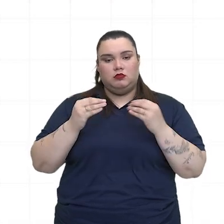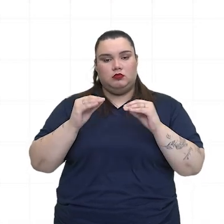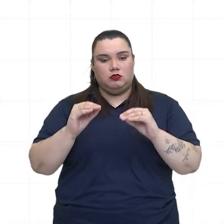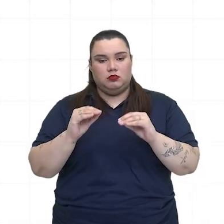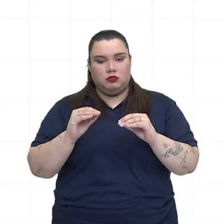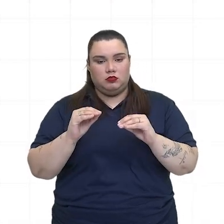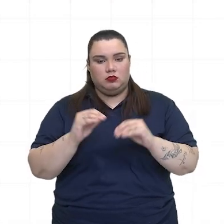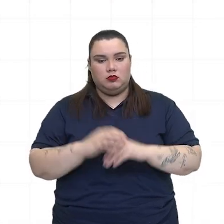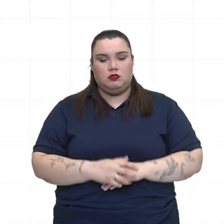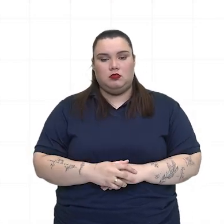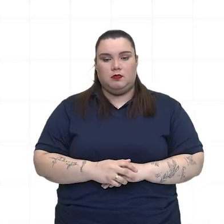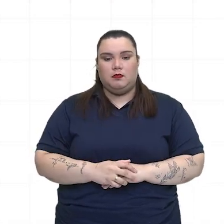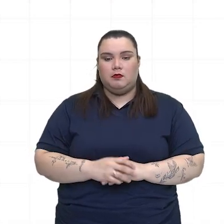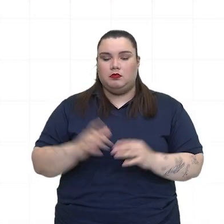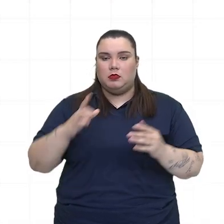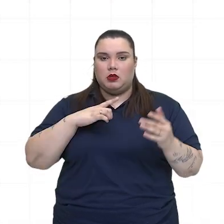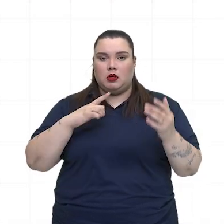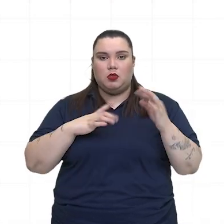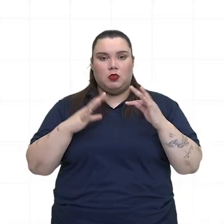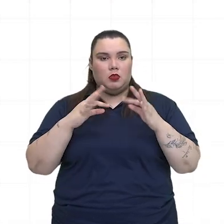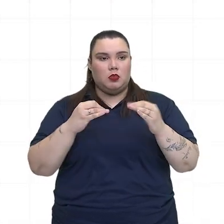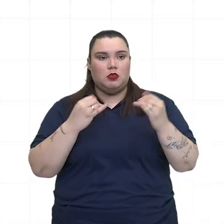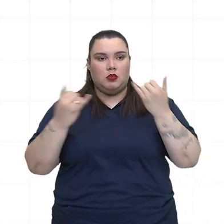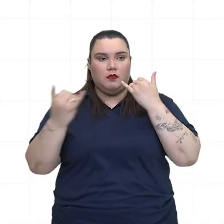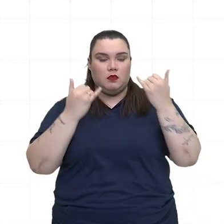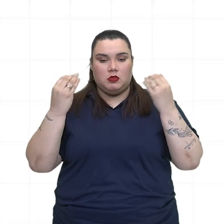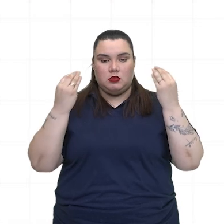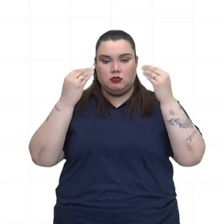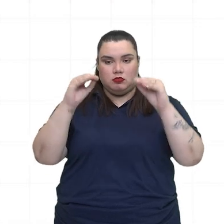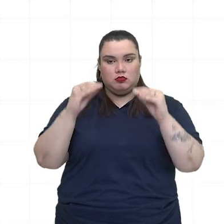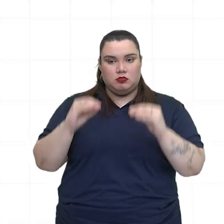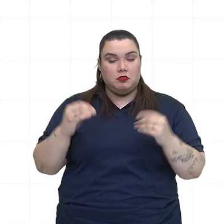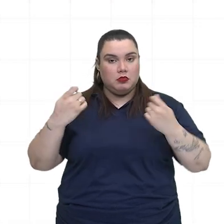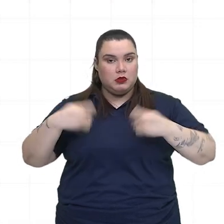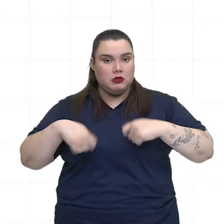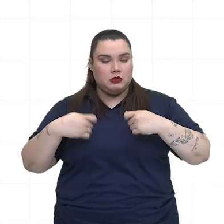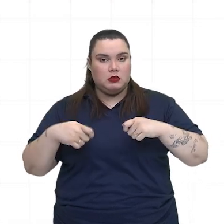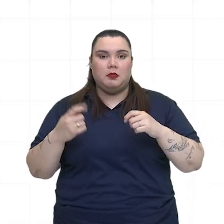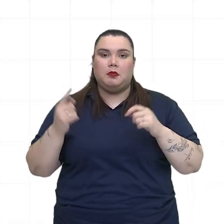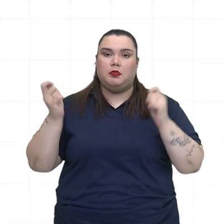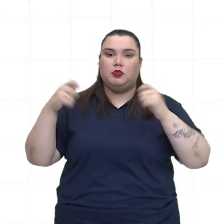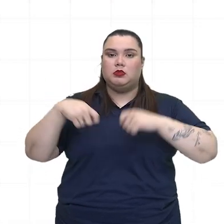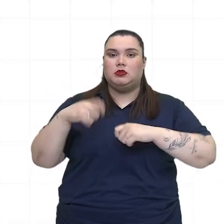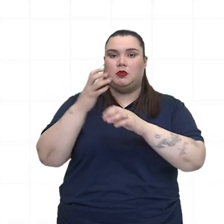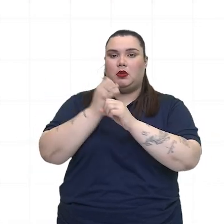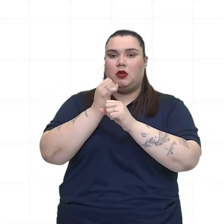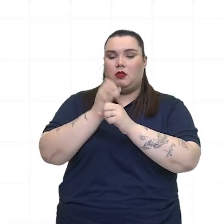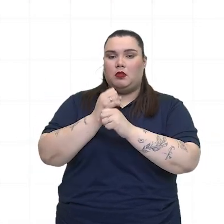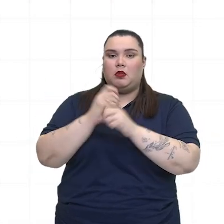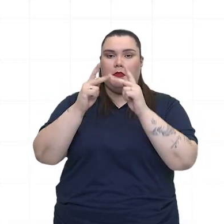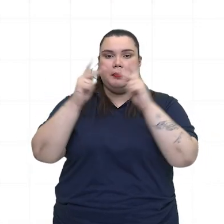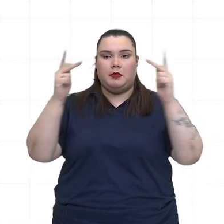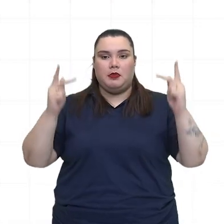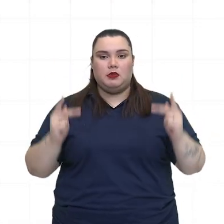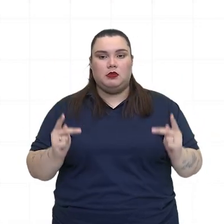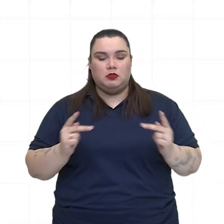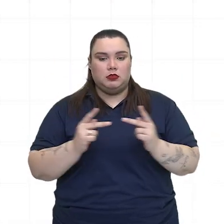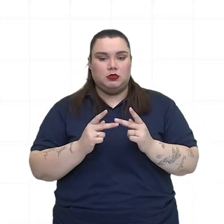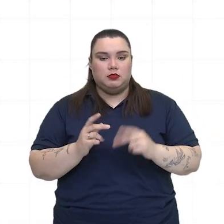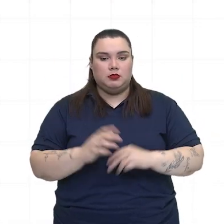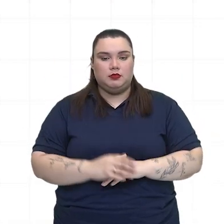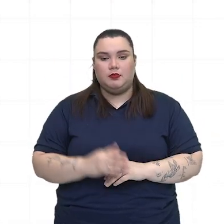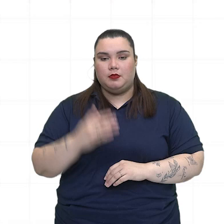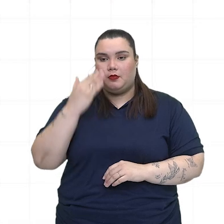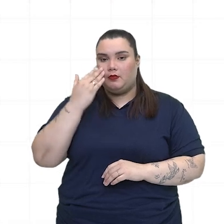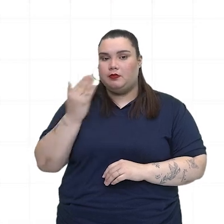Então, eu tenho todos os dados necessários para calcular o perímetro.